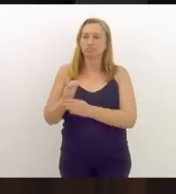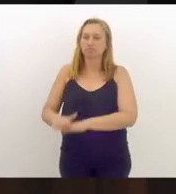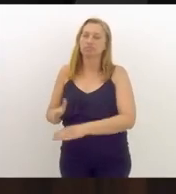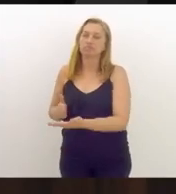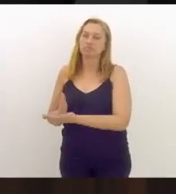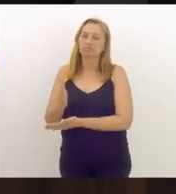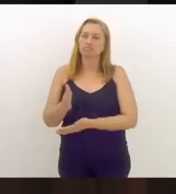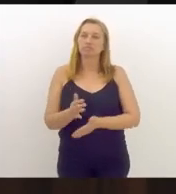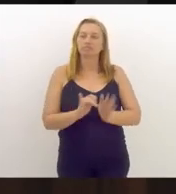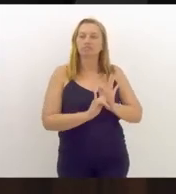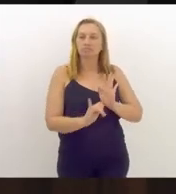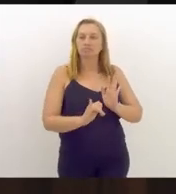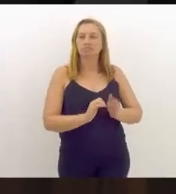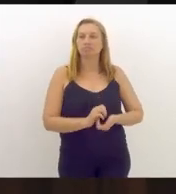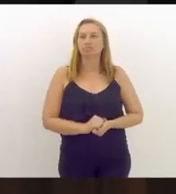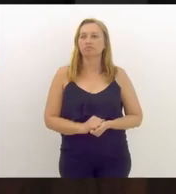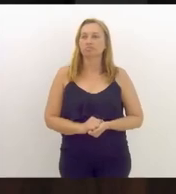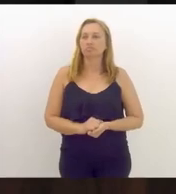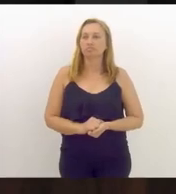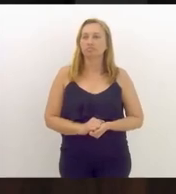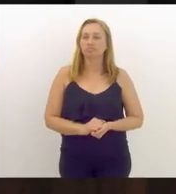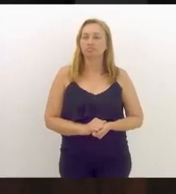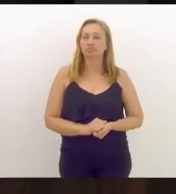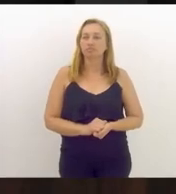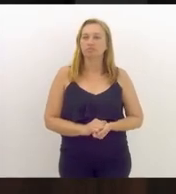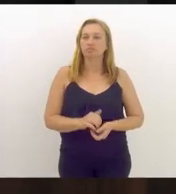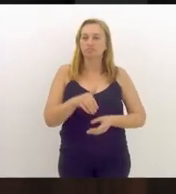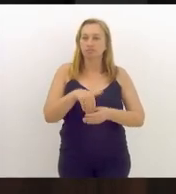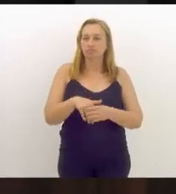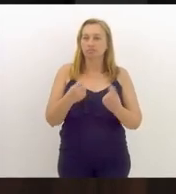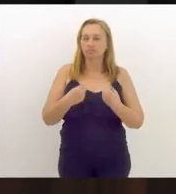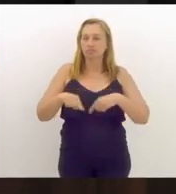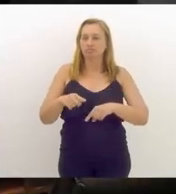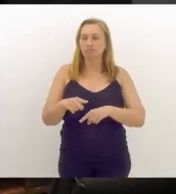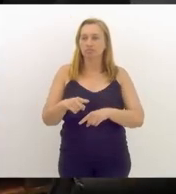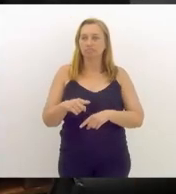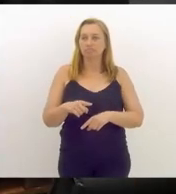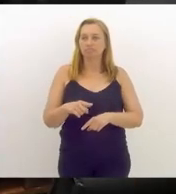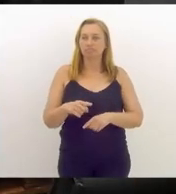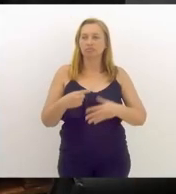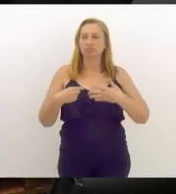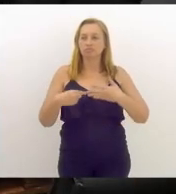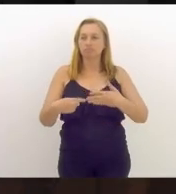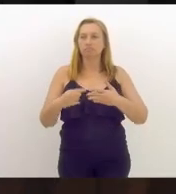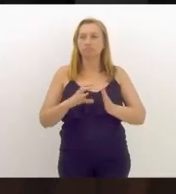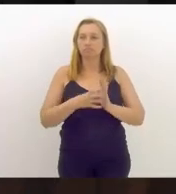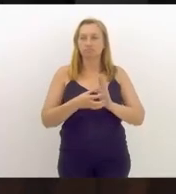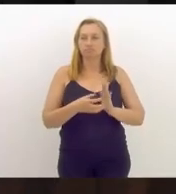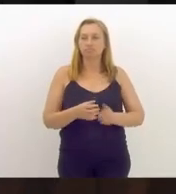vai a promulgação da bancada do pessoal Presidente Obrigada